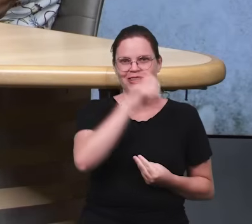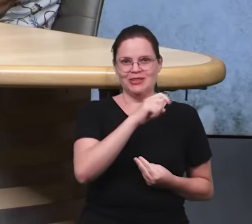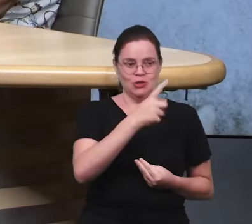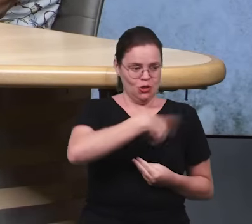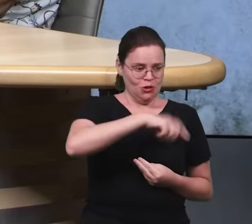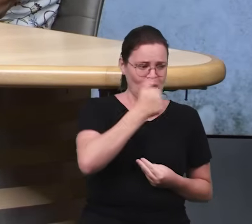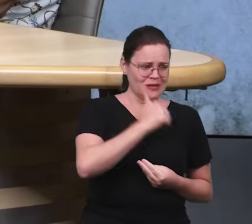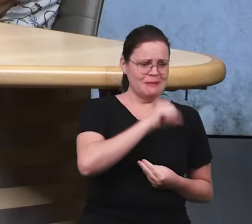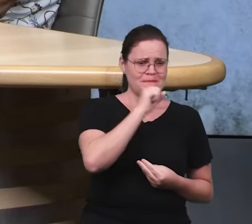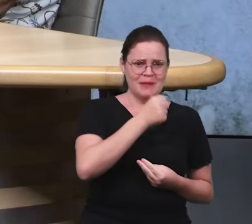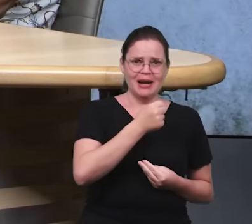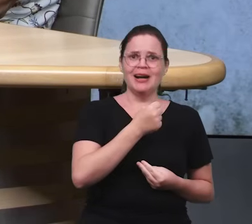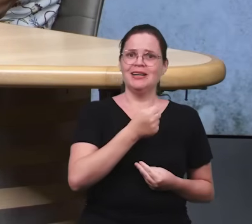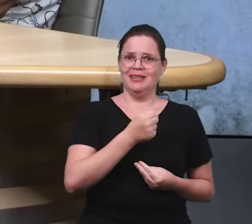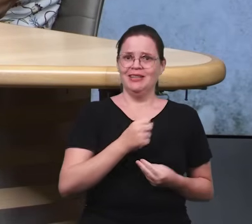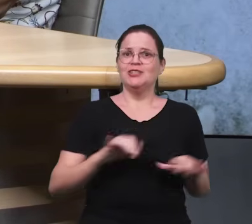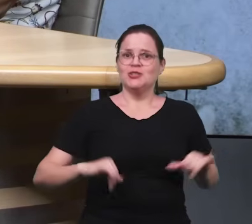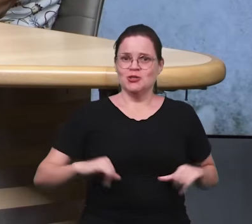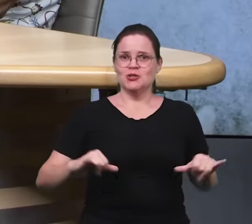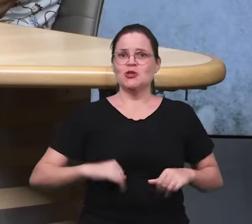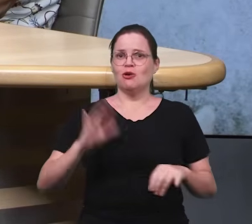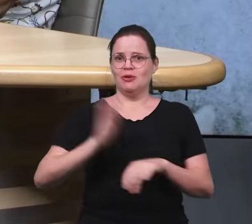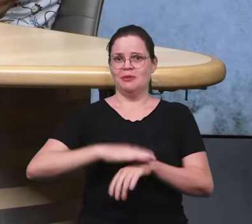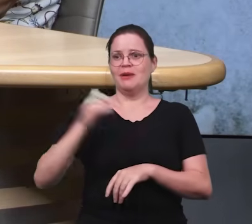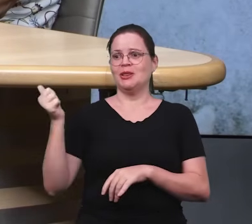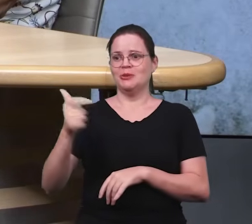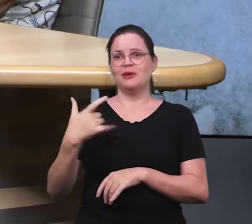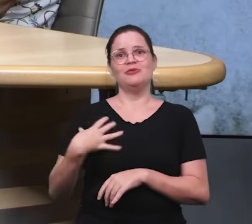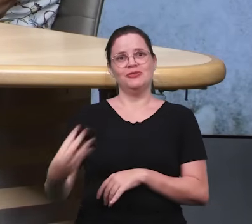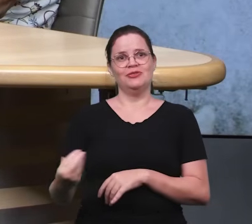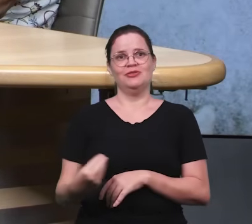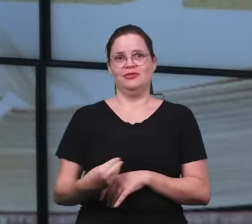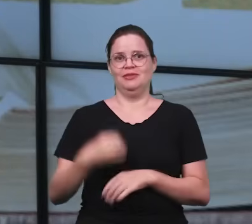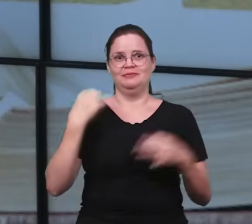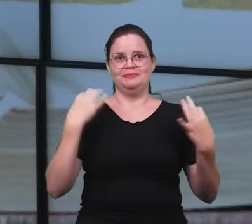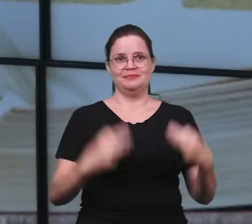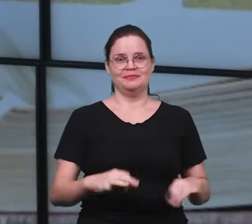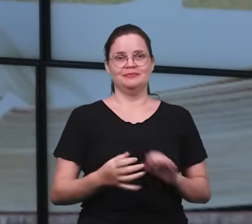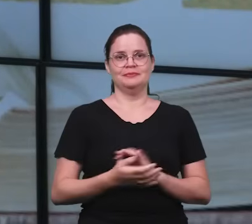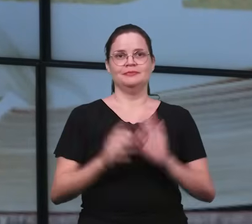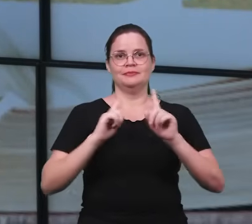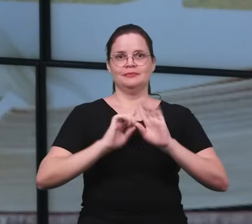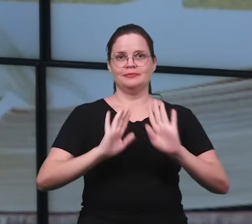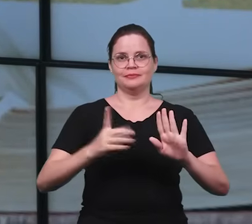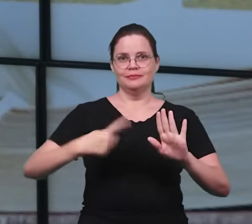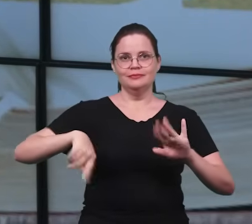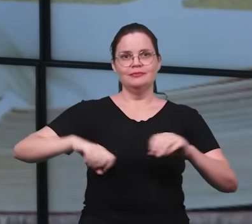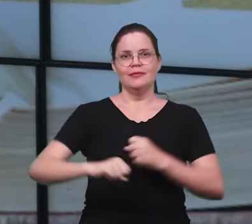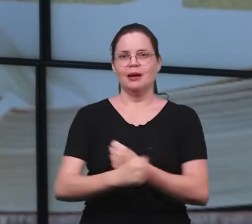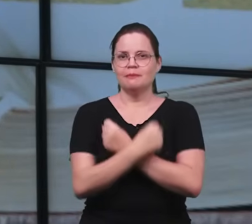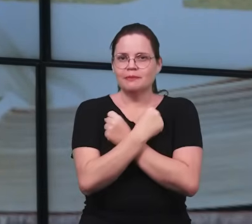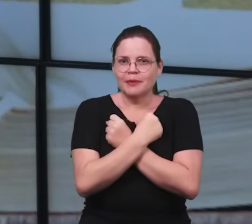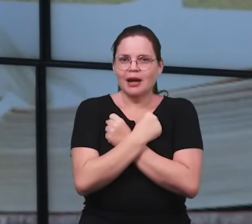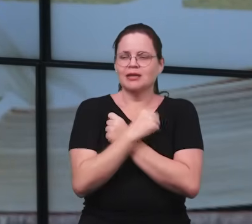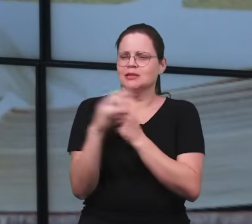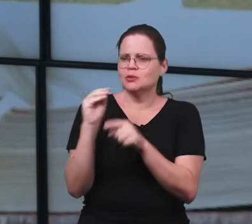junto. sofre às vezes até mais. Dói mais na mãe do que Mas, neles. com certeza. Mas a gente abraça, acolhe. Não, isso não tem